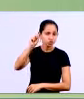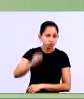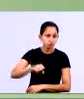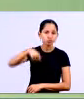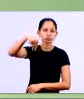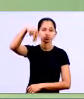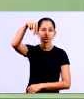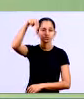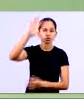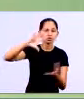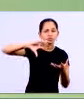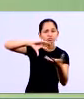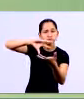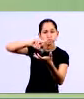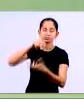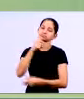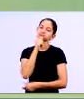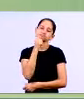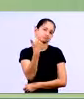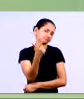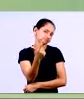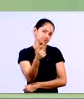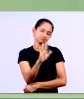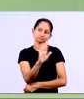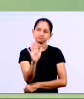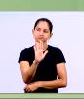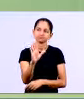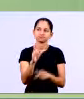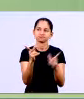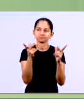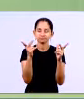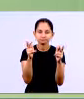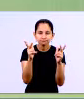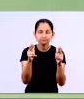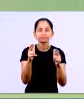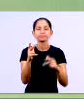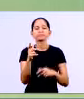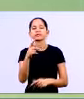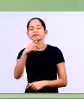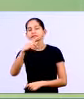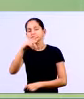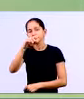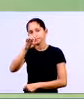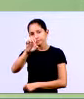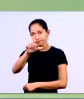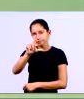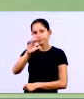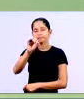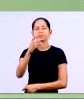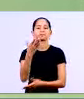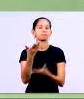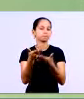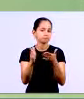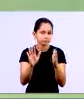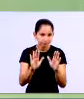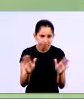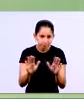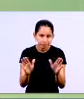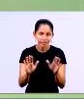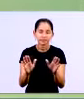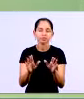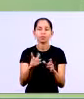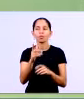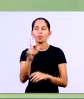também. Pelo, a mesma coisa. Acento diferencial também. Sobrevoo,